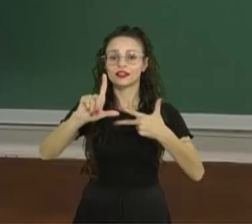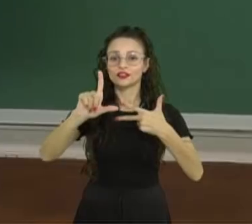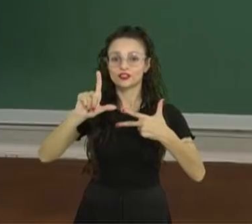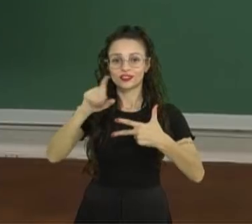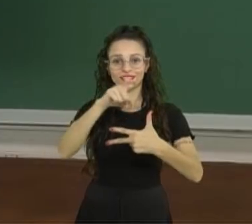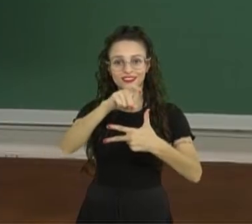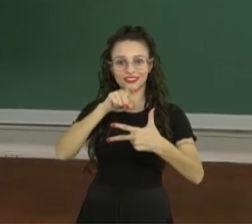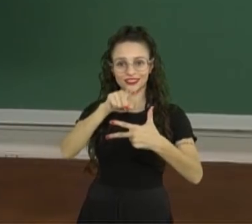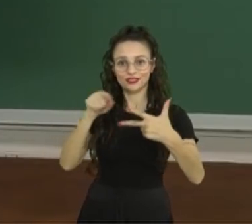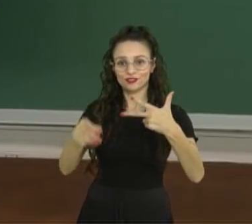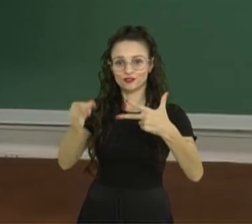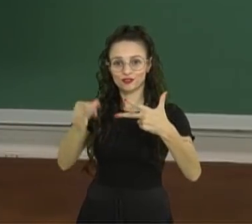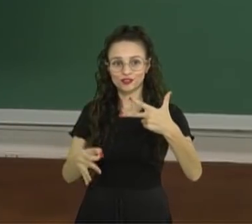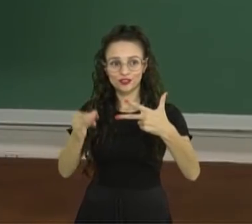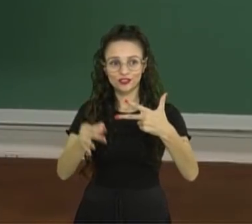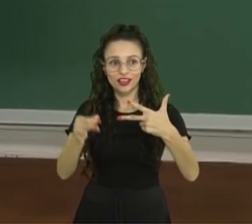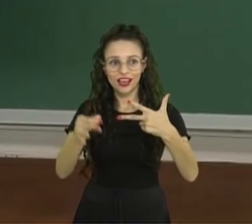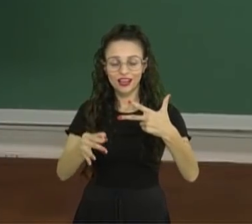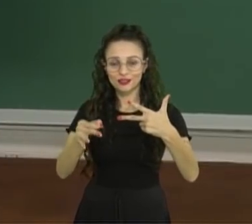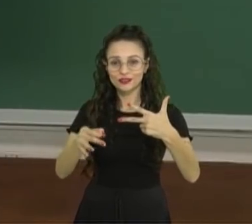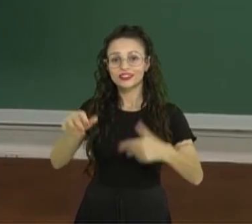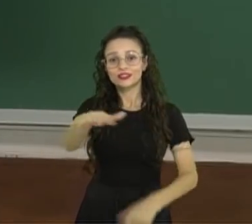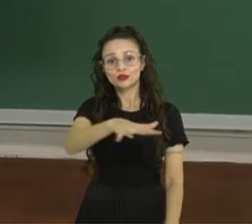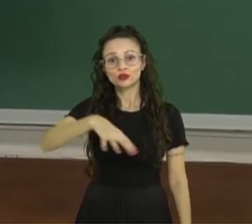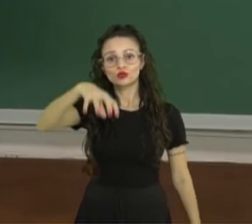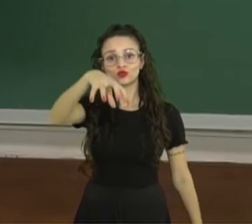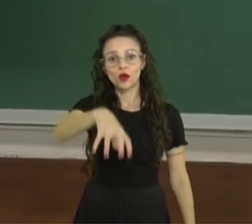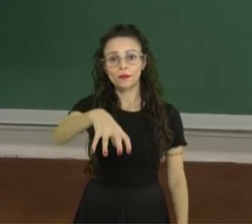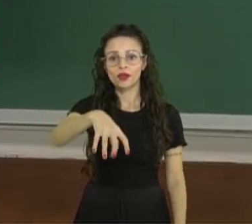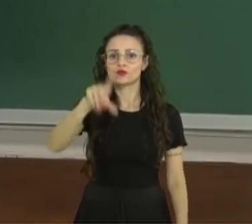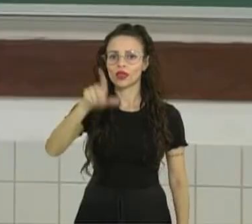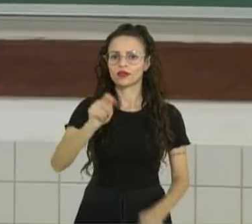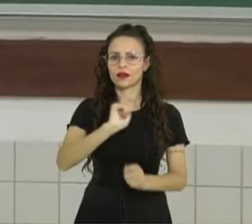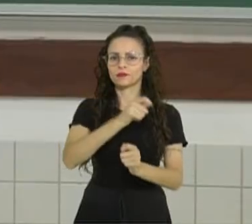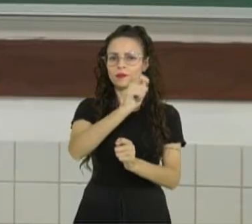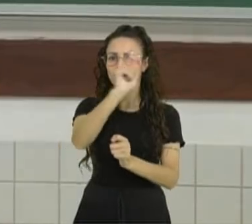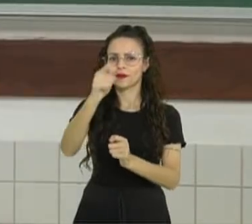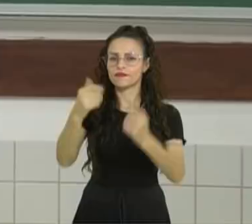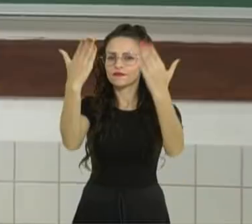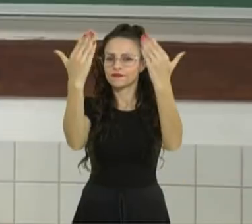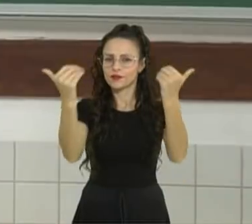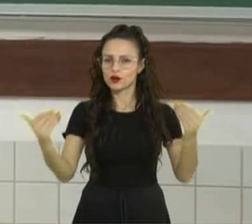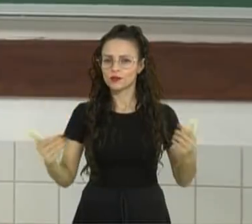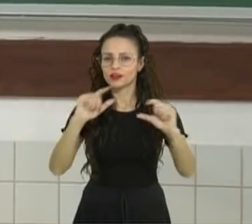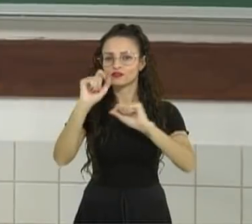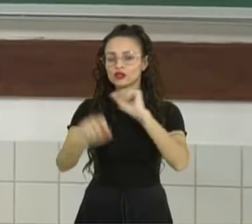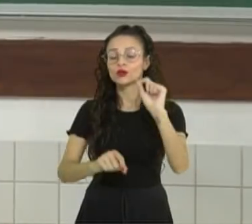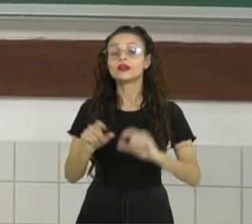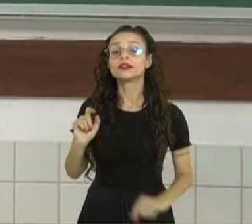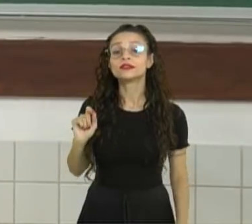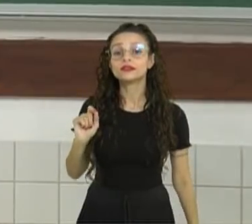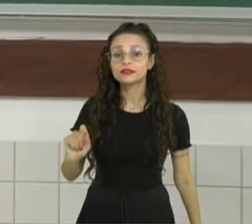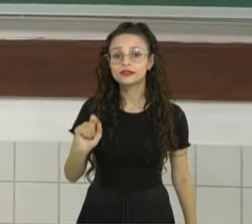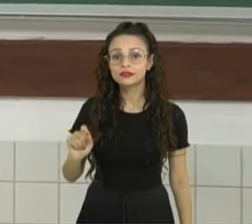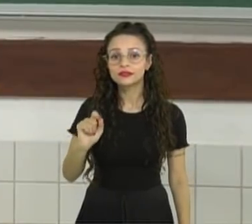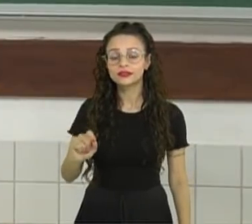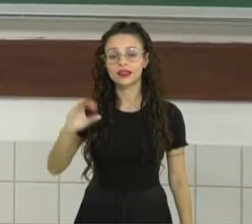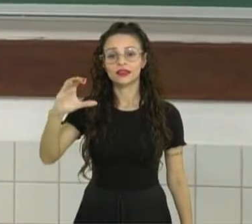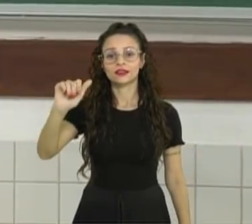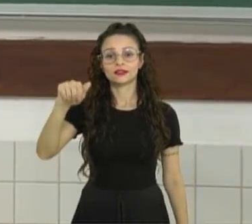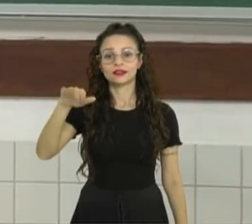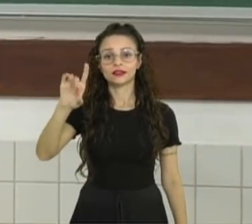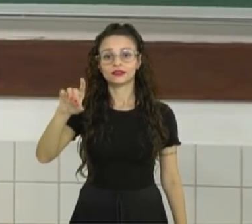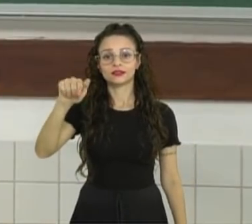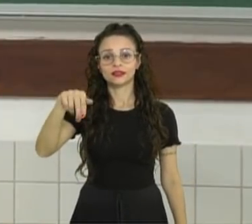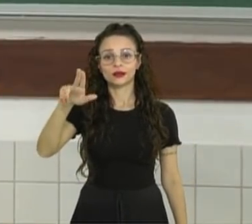executivo e do outro lado o judiciário. No meio, inclusive, tem uma estátua bem famosa, que é para homenagear os chamados candangos que